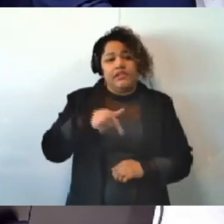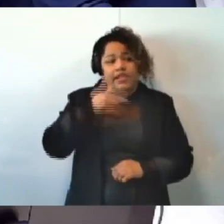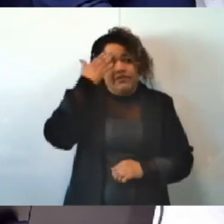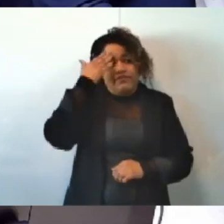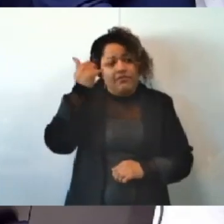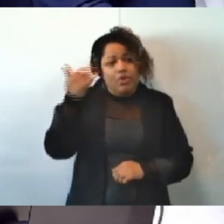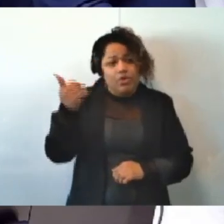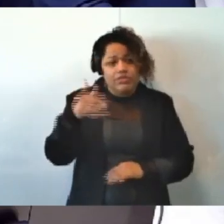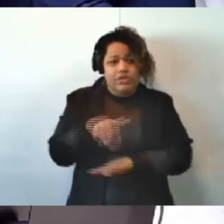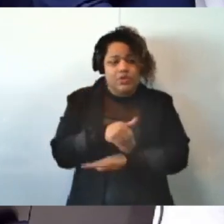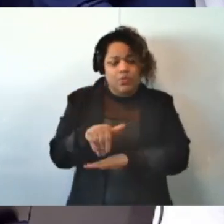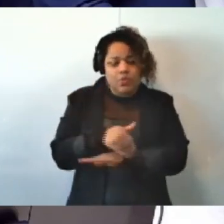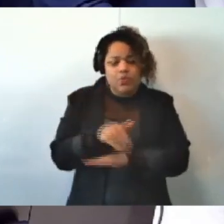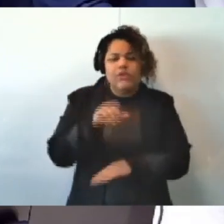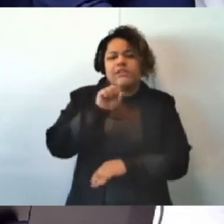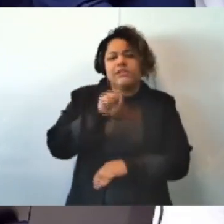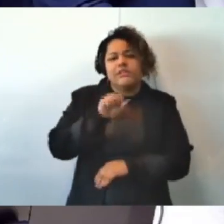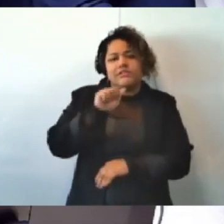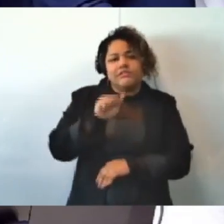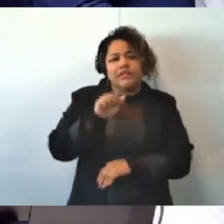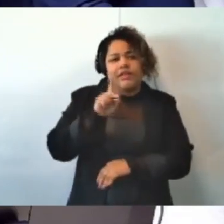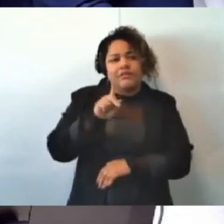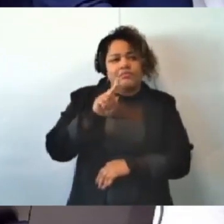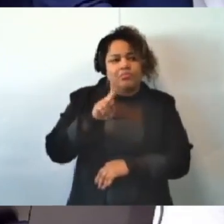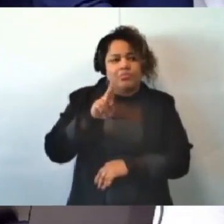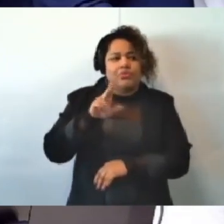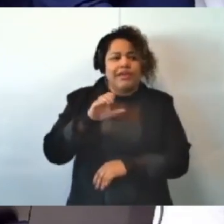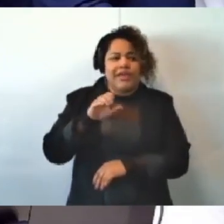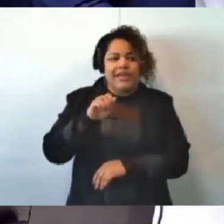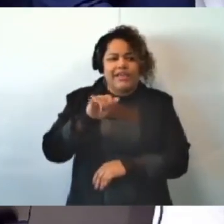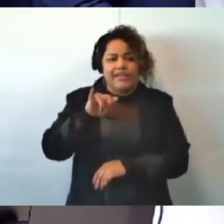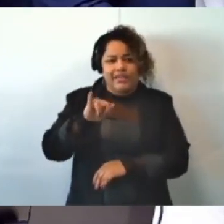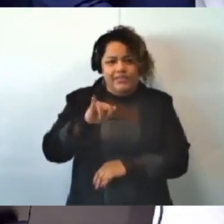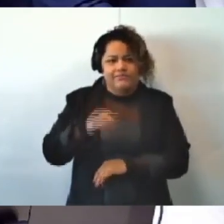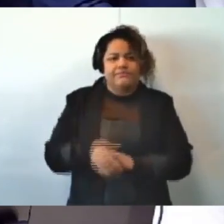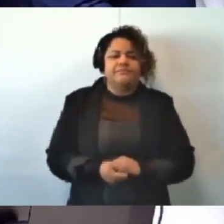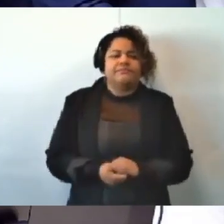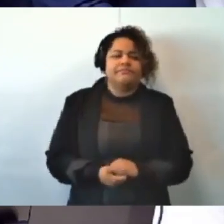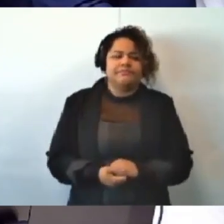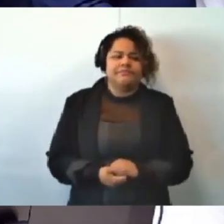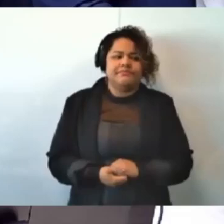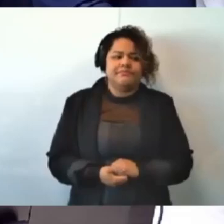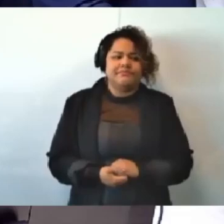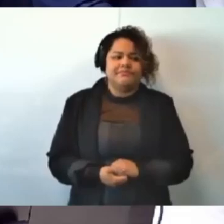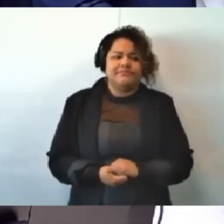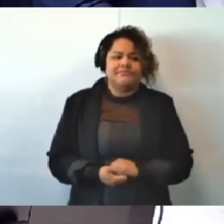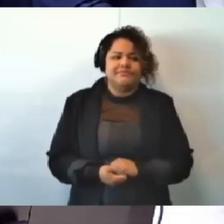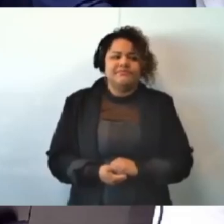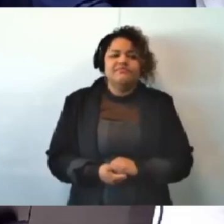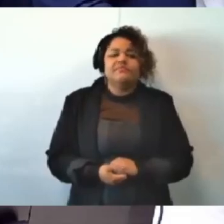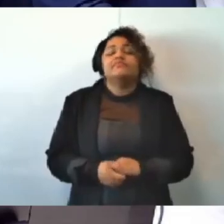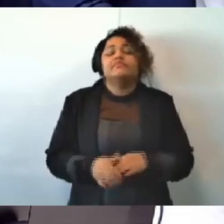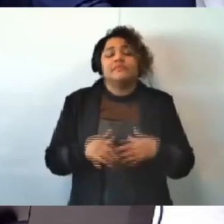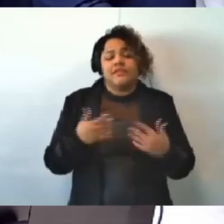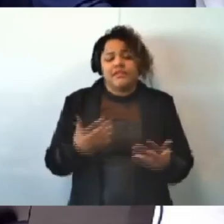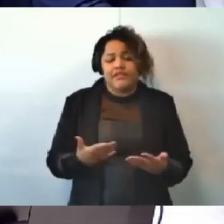Sapucaí. E eu gostaria de convidar algumas pessoas a fazerem parte conosco aqui dessa